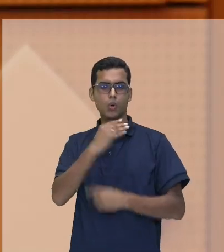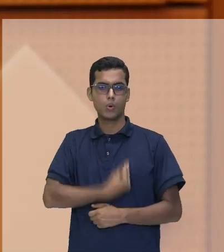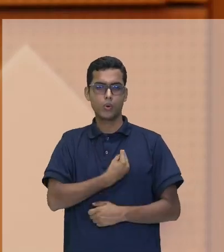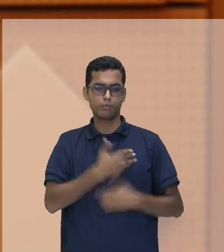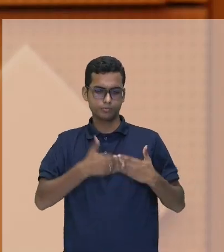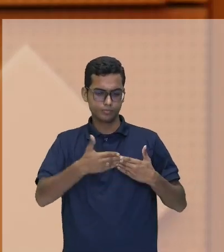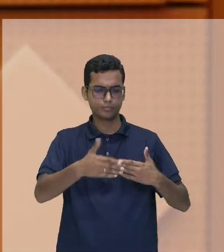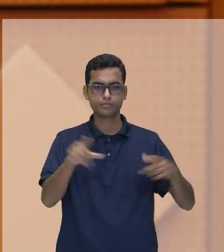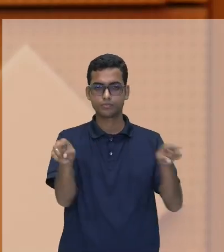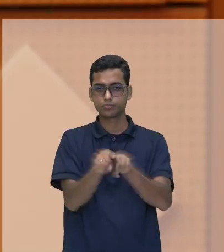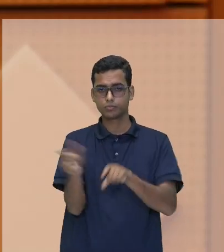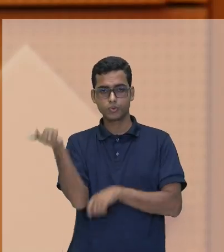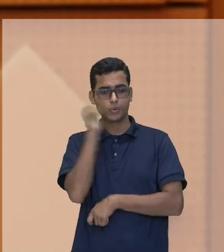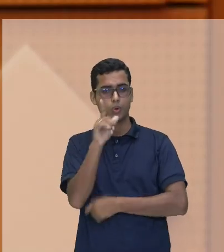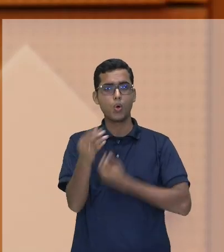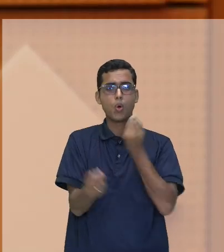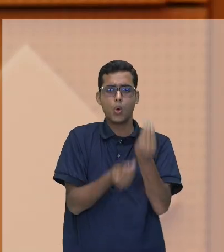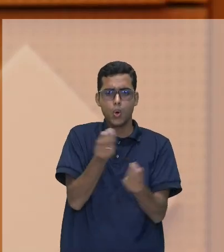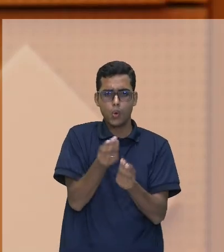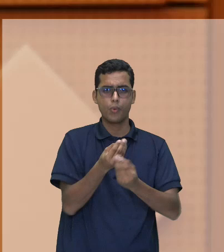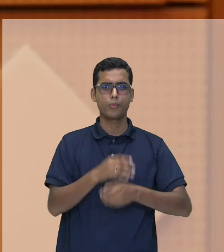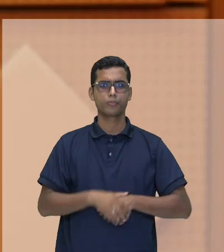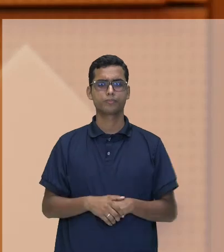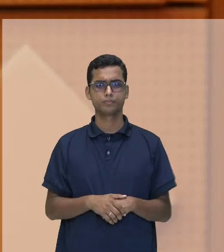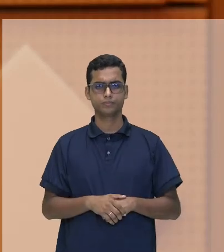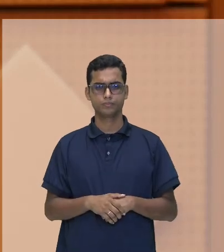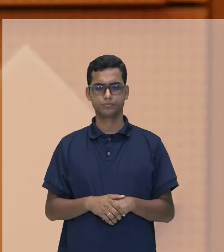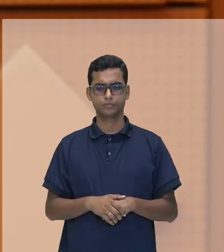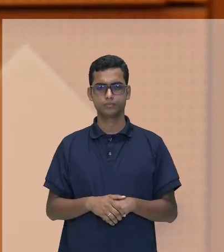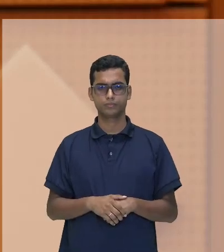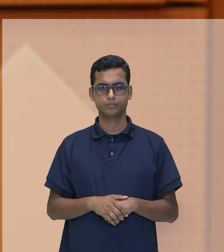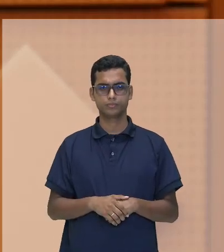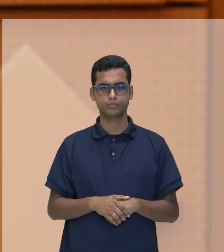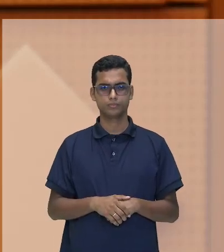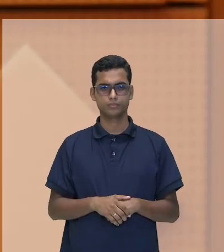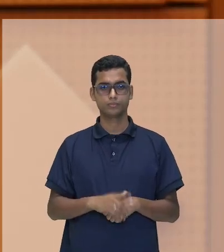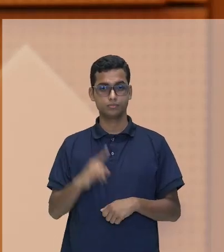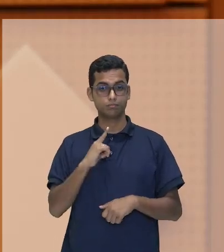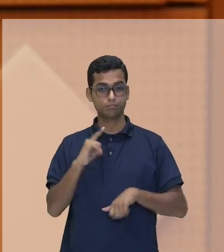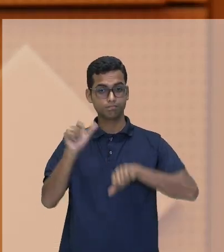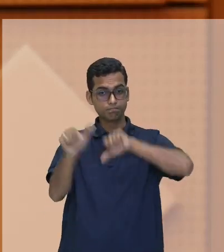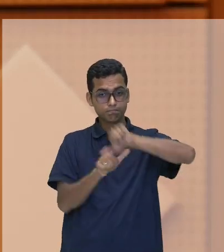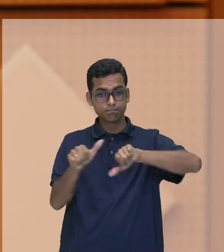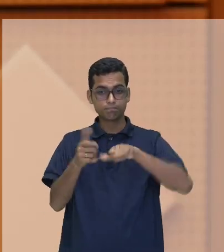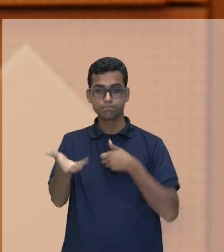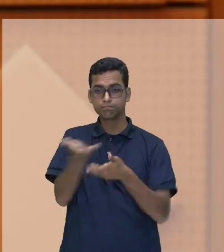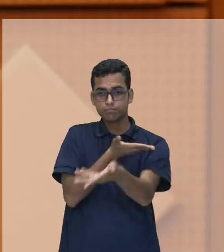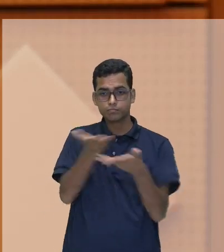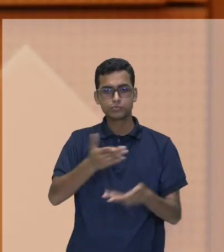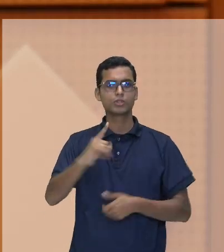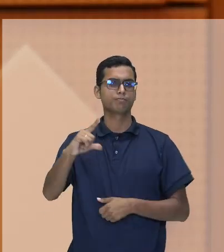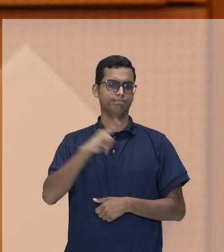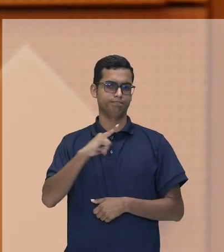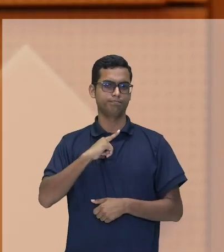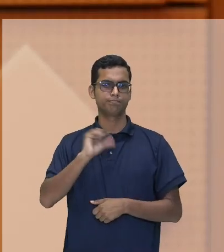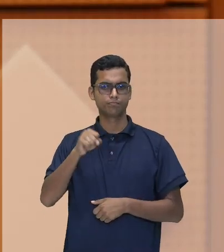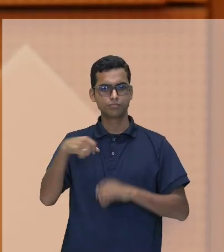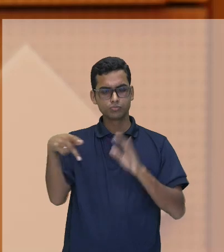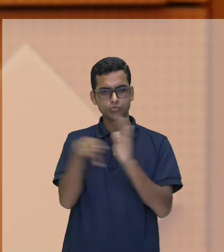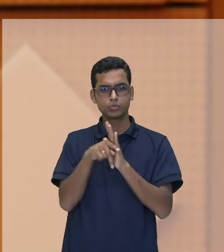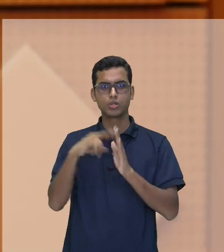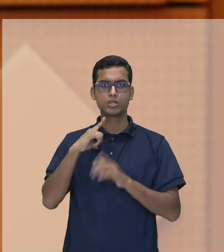feudal, que foi um conjunto de transformações e desafios que afetaram profundamente